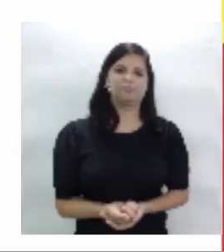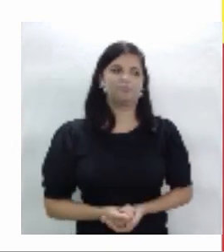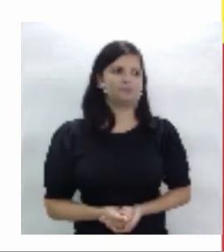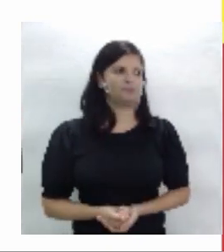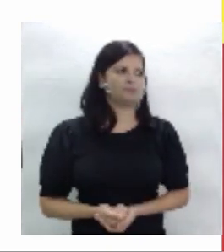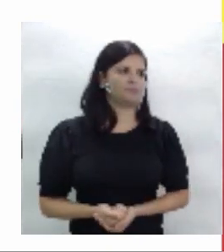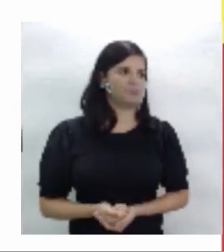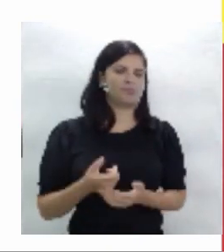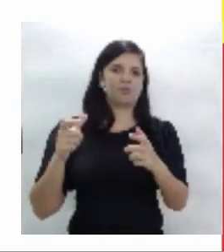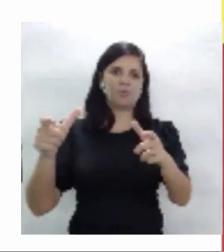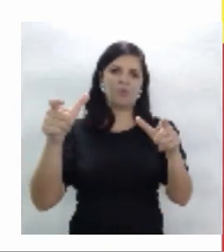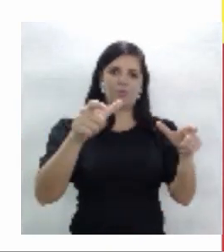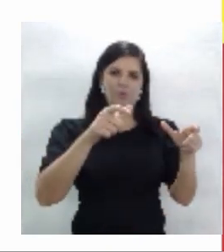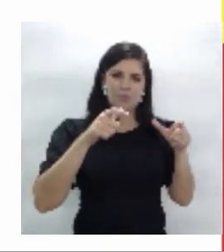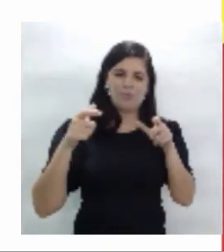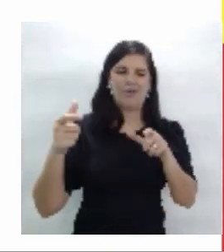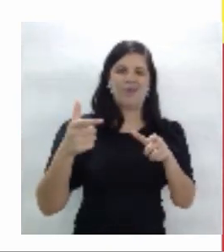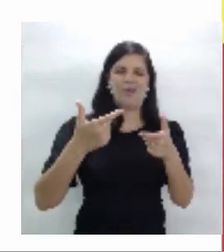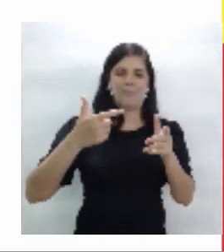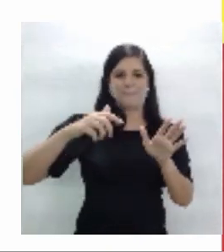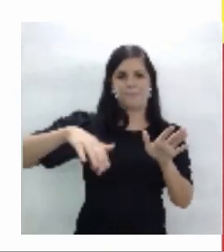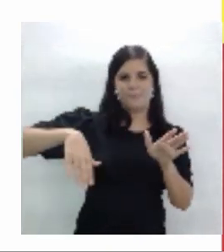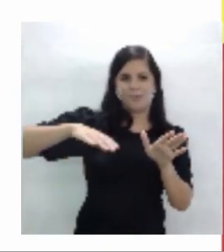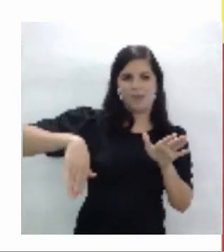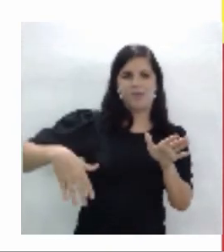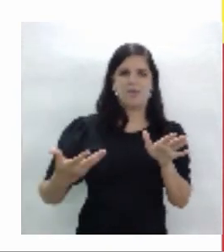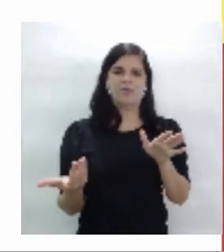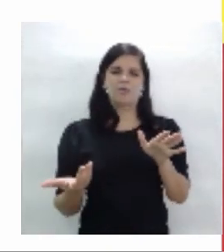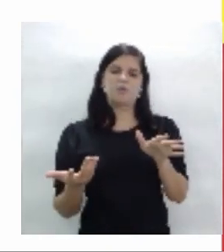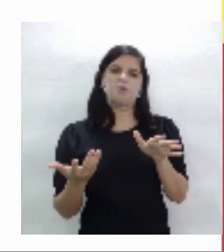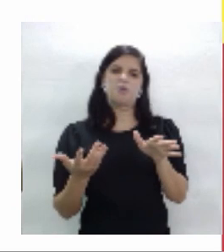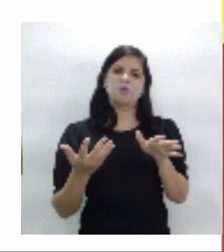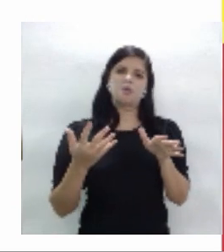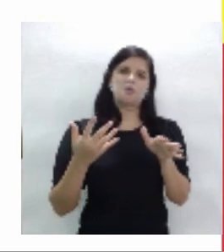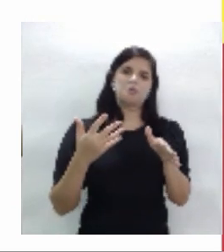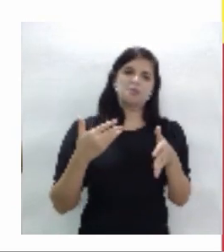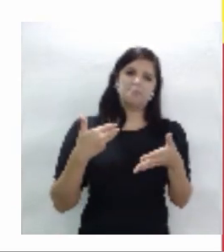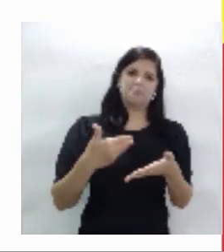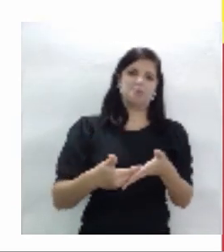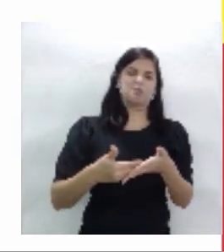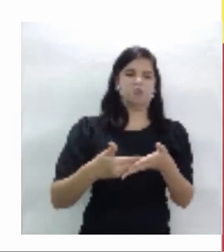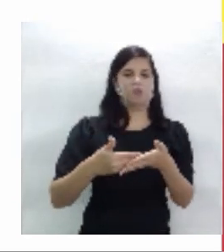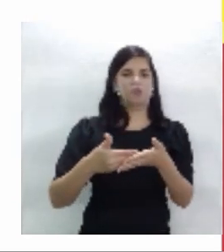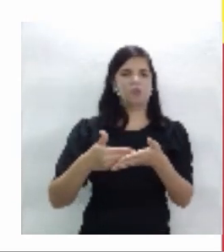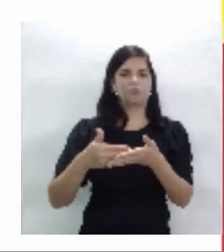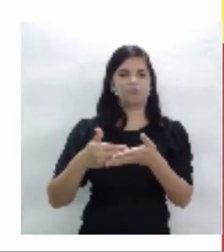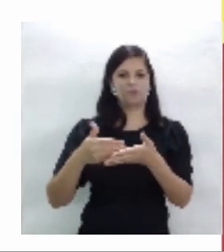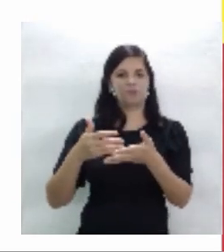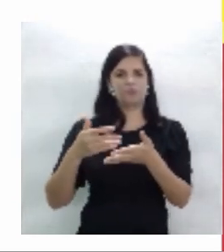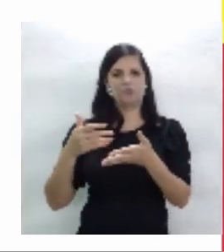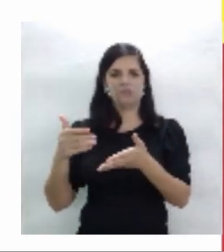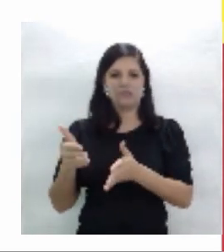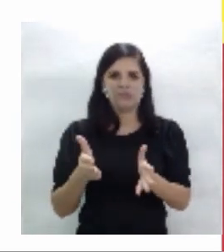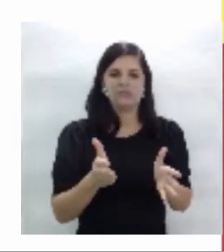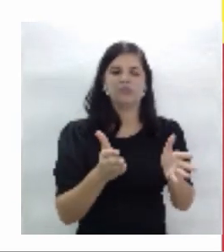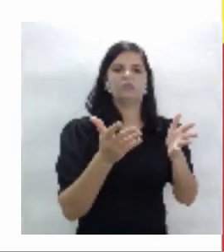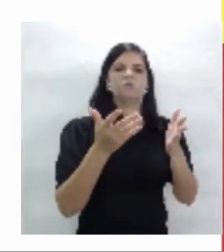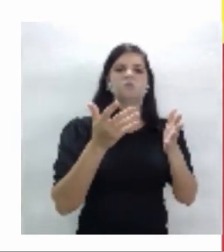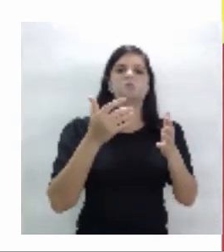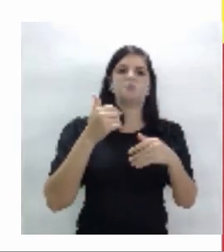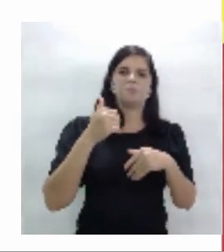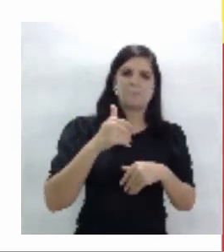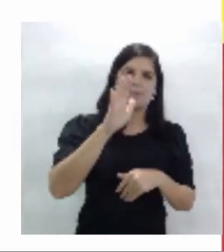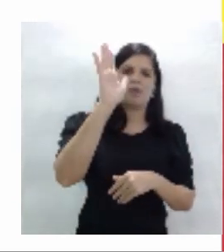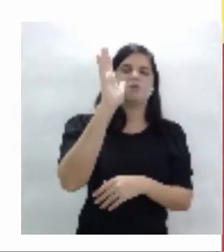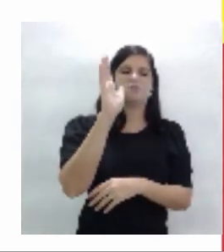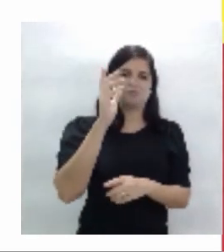anteriores sobre ambientes costeiros, né? Eu falei para vocês que as partes litorâneas, tá,